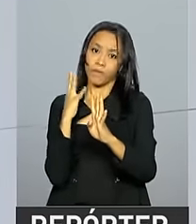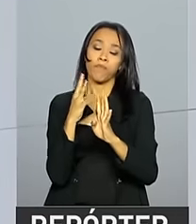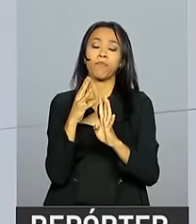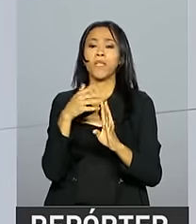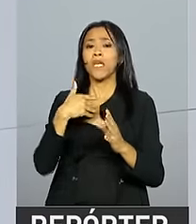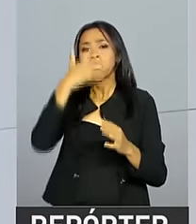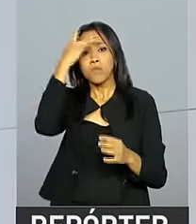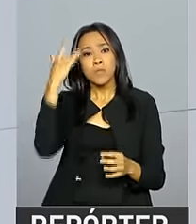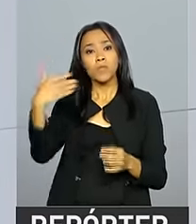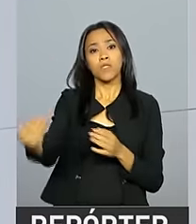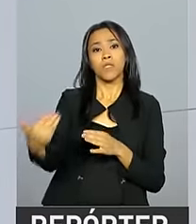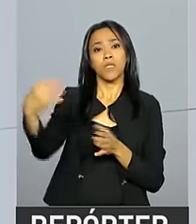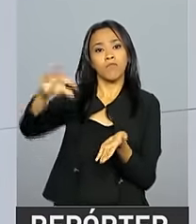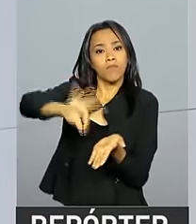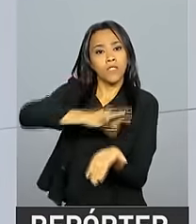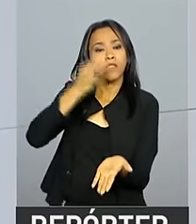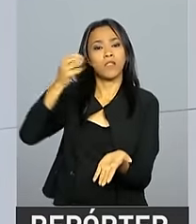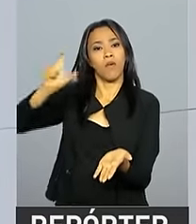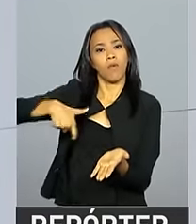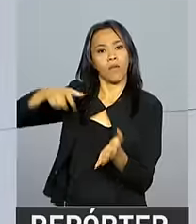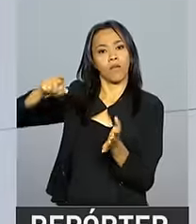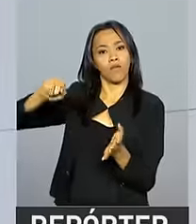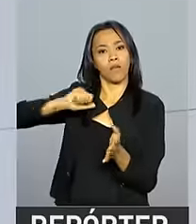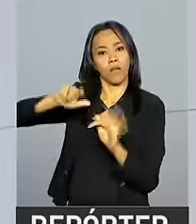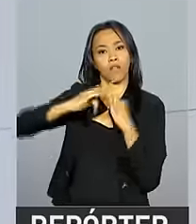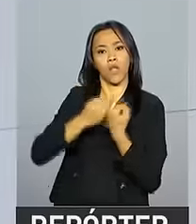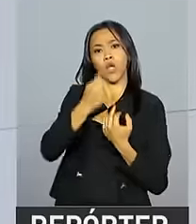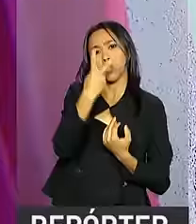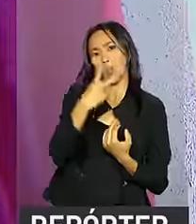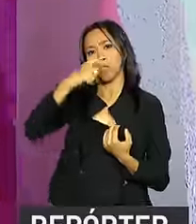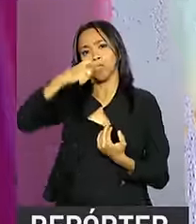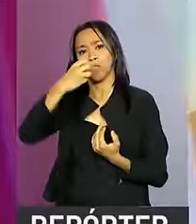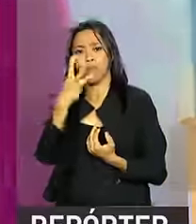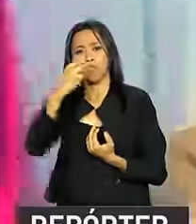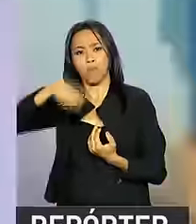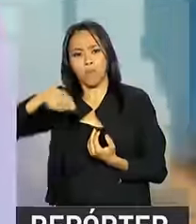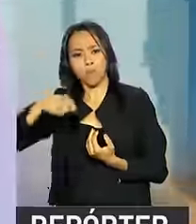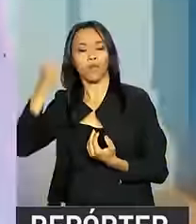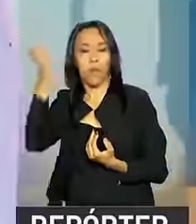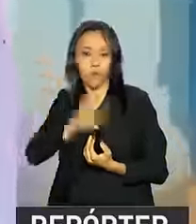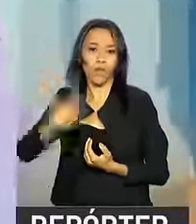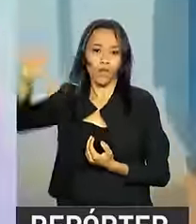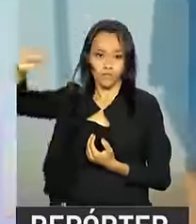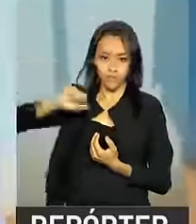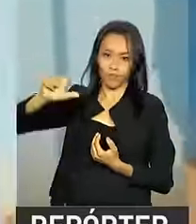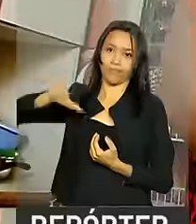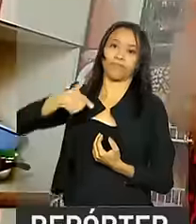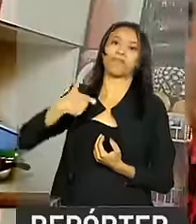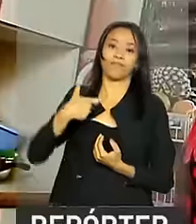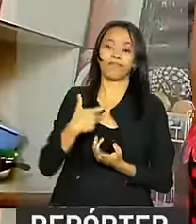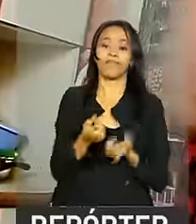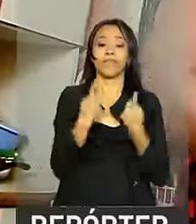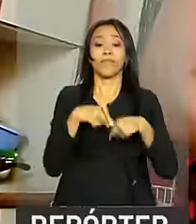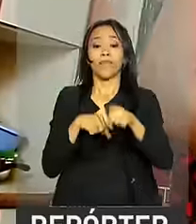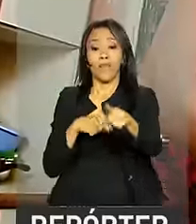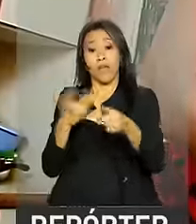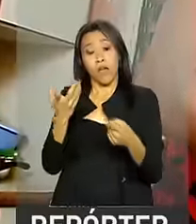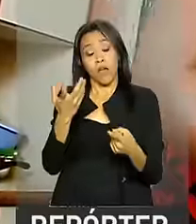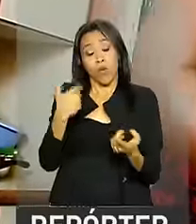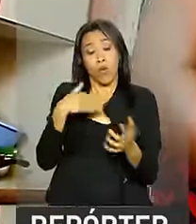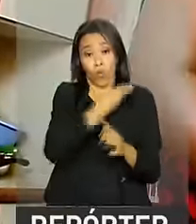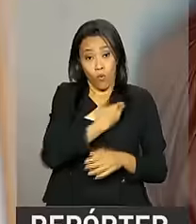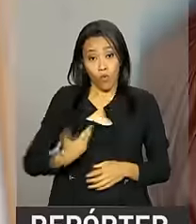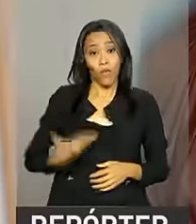para o Bolsa Família, em poucos 2, 3 meses no máximo, está dentro do programa. Para este ano, o governo pretende também fortalecer o